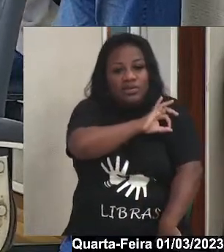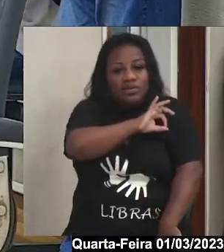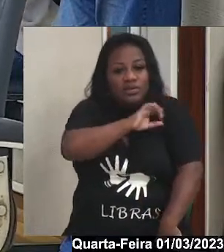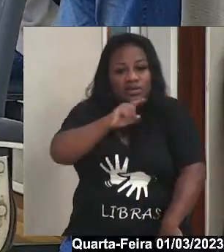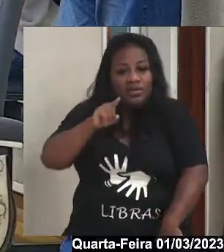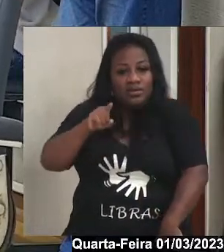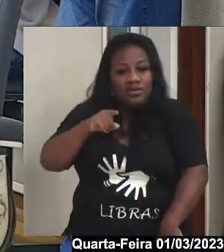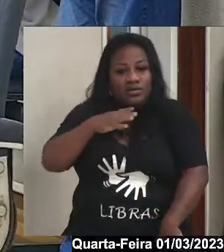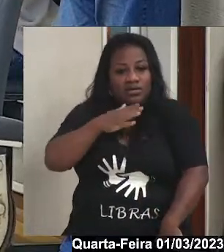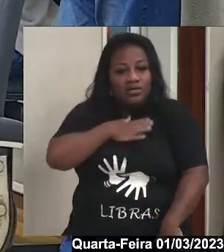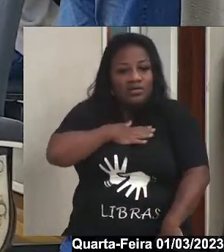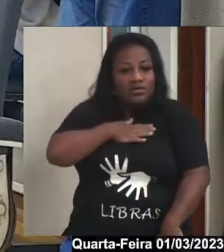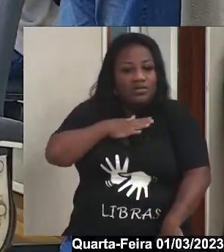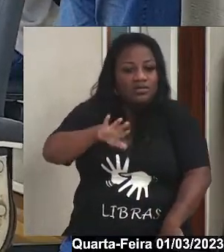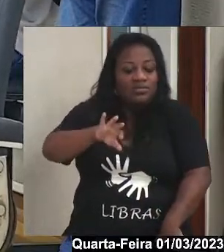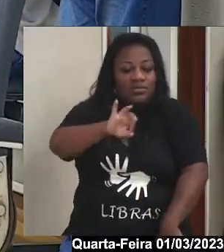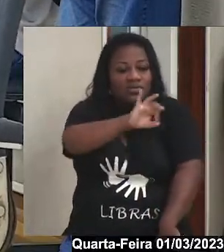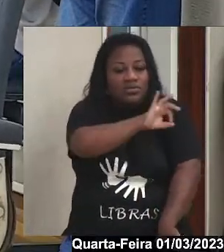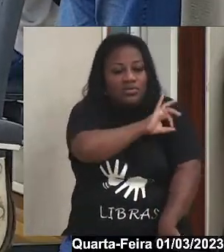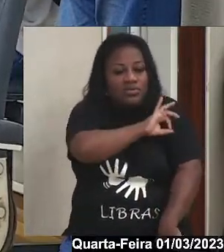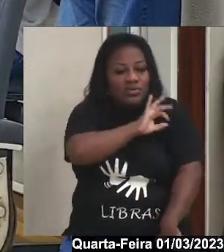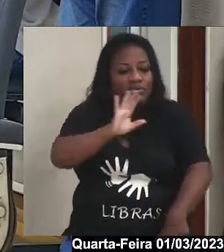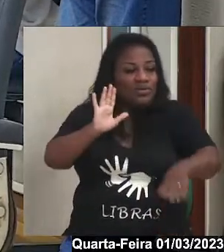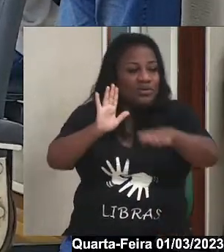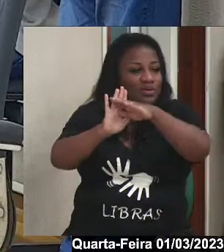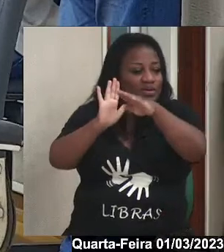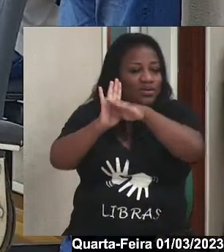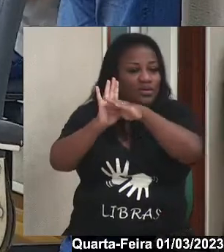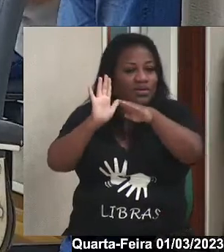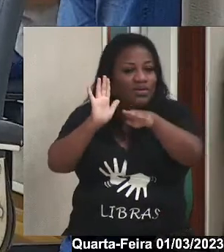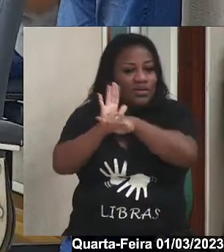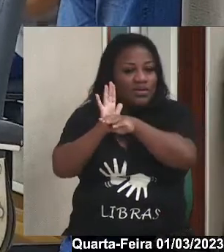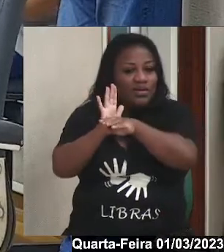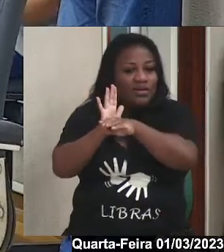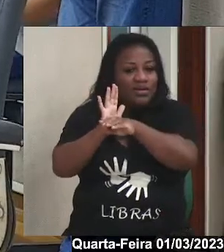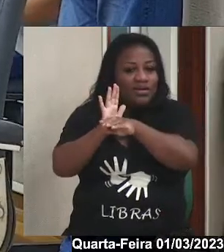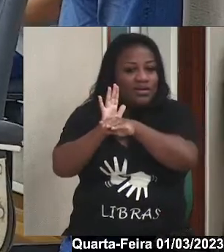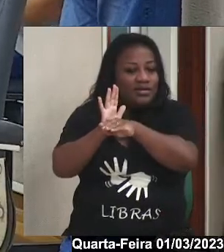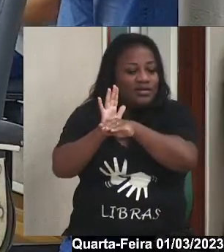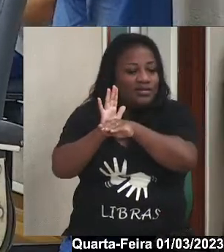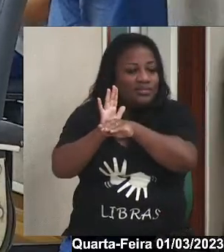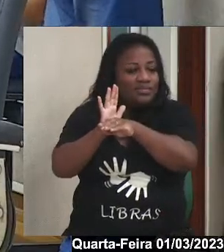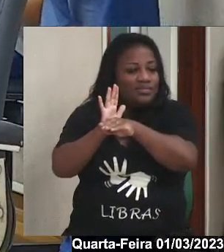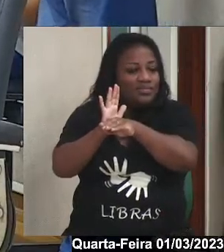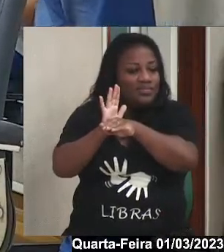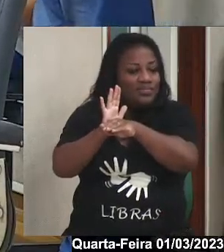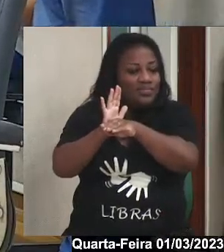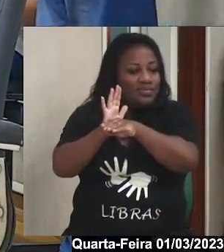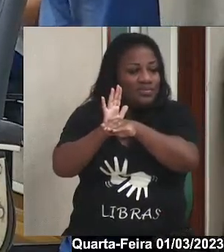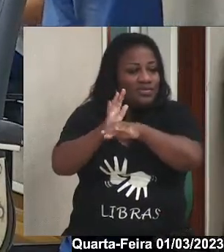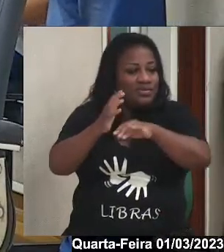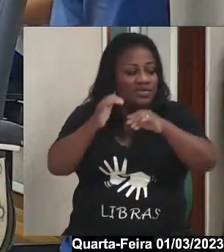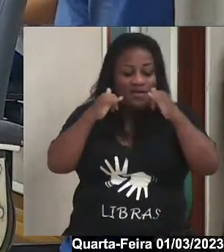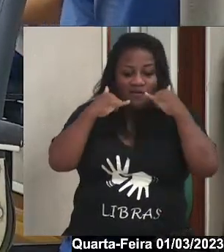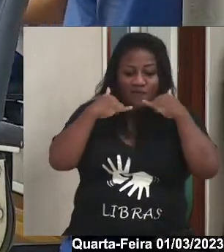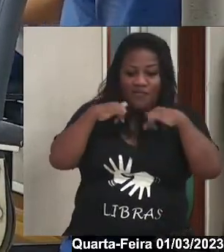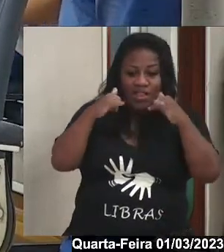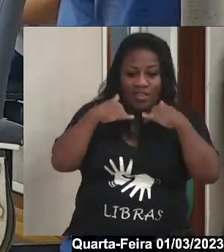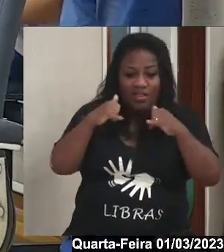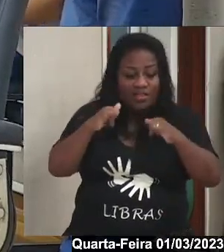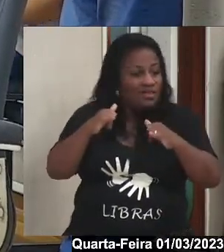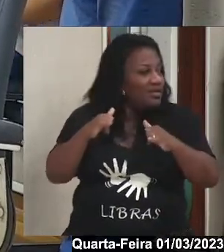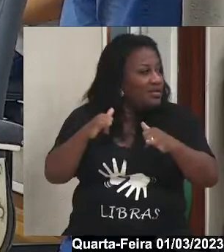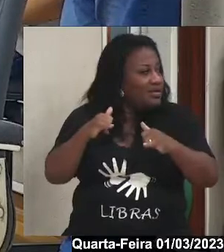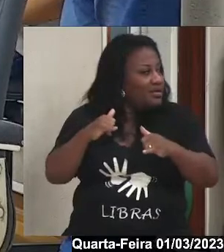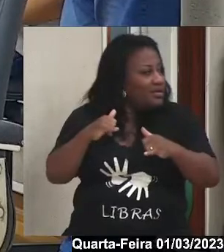de Janeiro, votou a favor de um projeto bizonho contra os GCMs, e não é fazendo discurso barato que o senhor vai